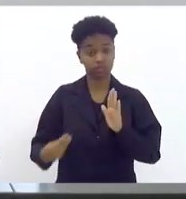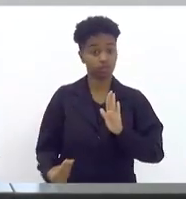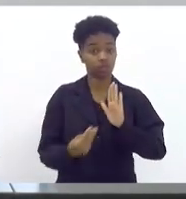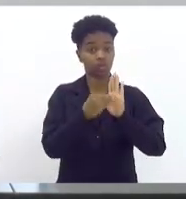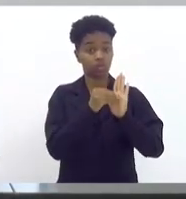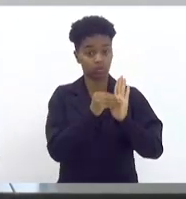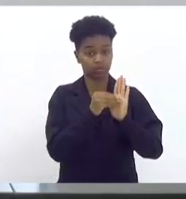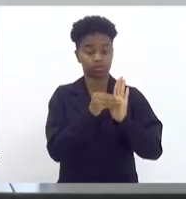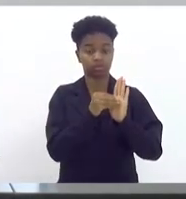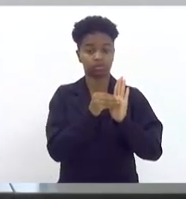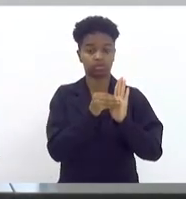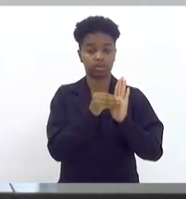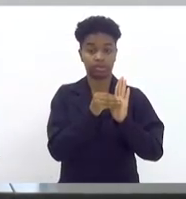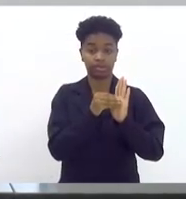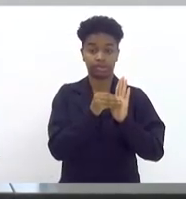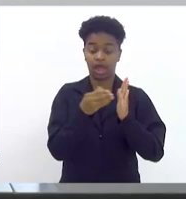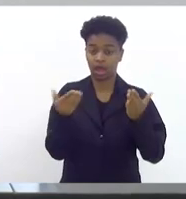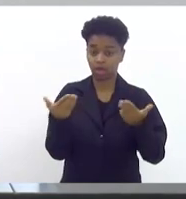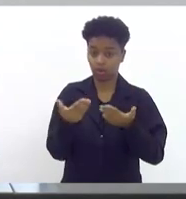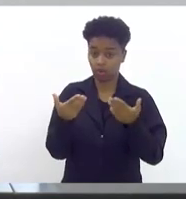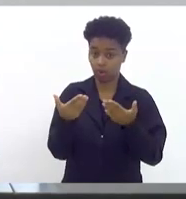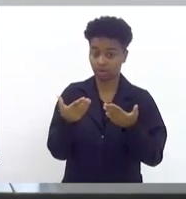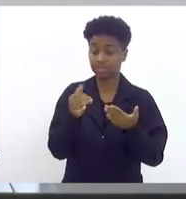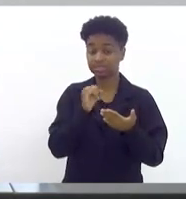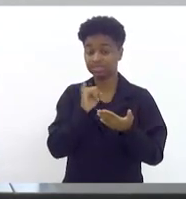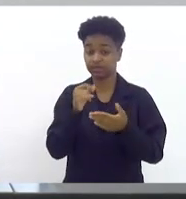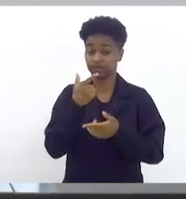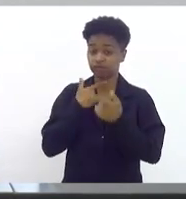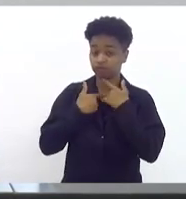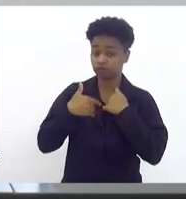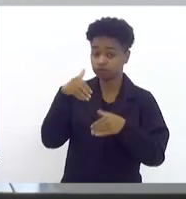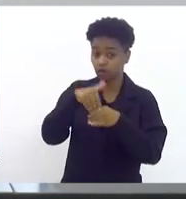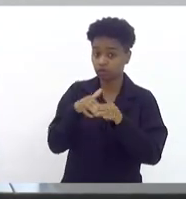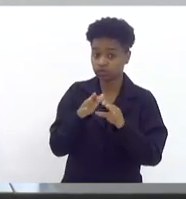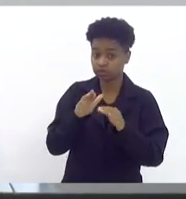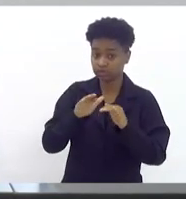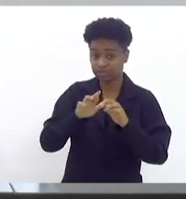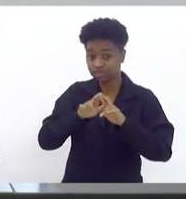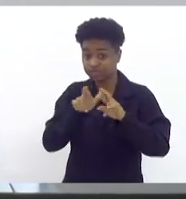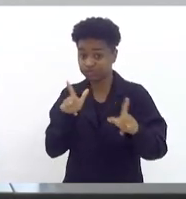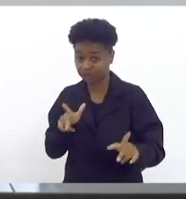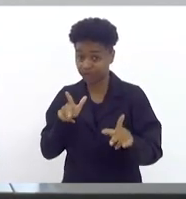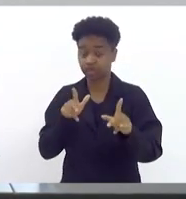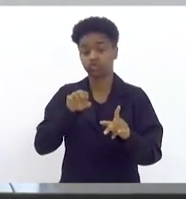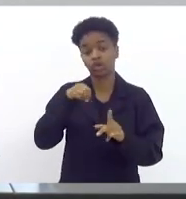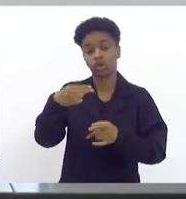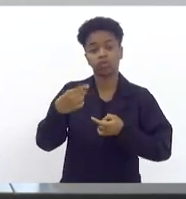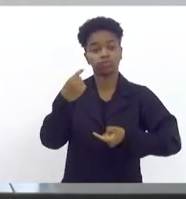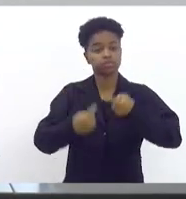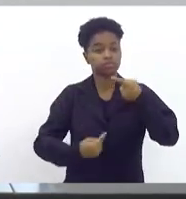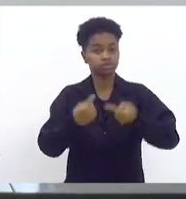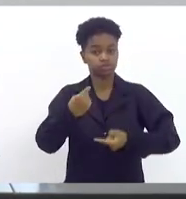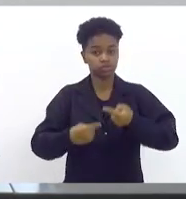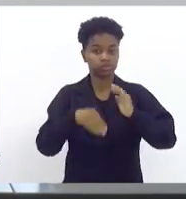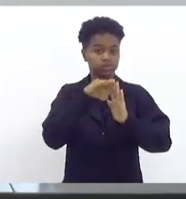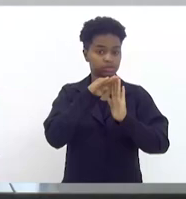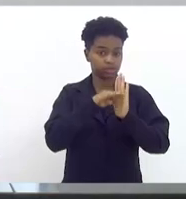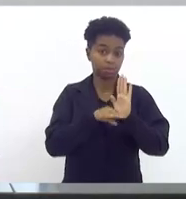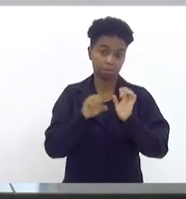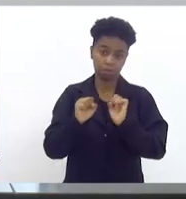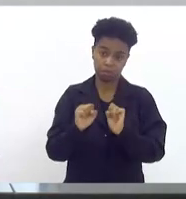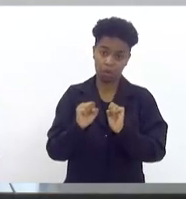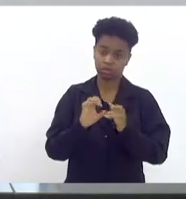para aquele deputado, agora na sessão, que queira dar um voto divergente dos relatórios ou discutir as matérias, fiquem